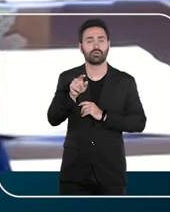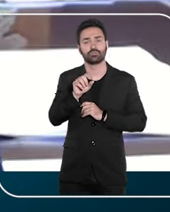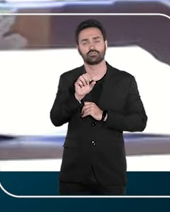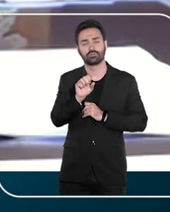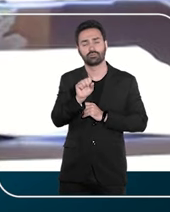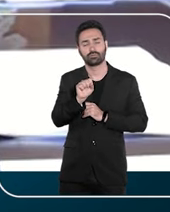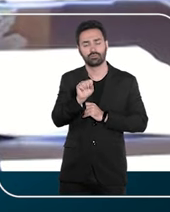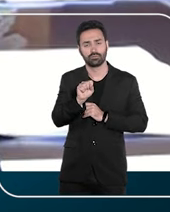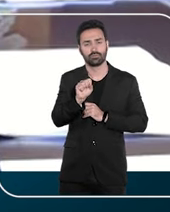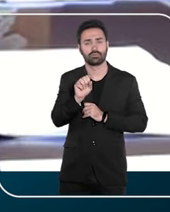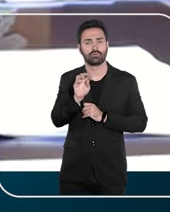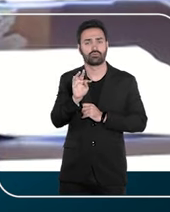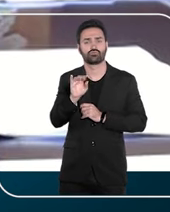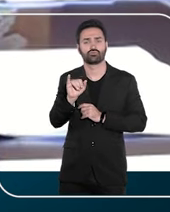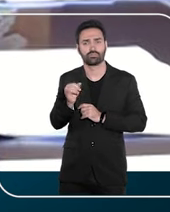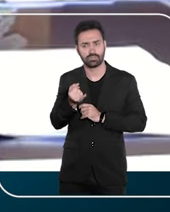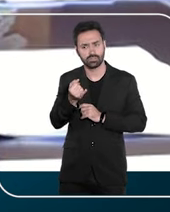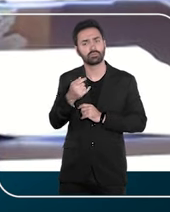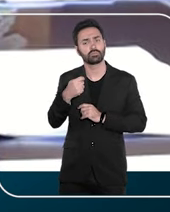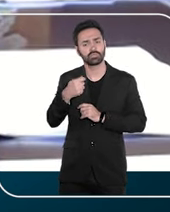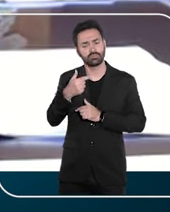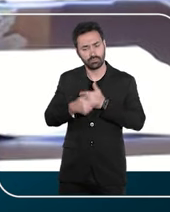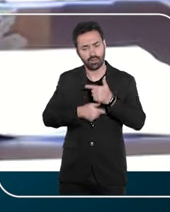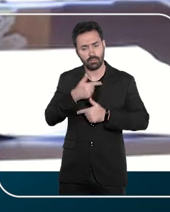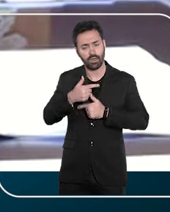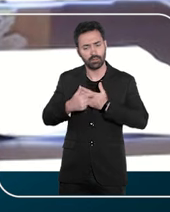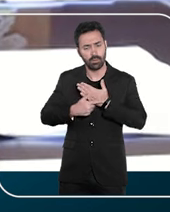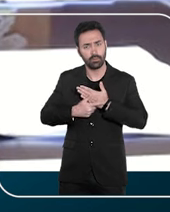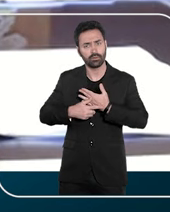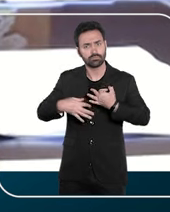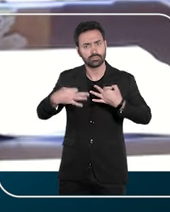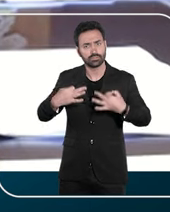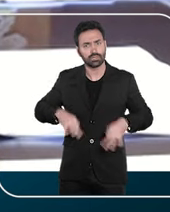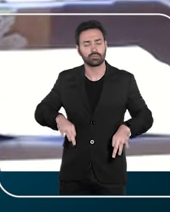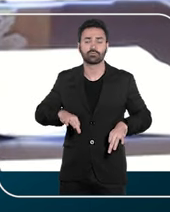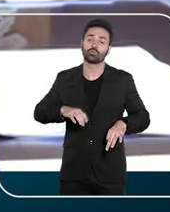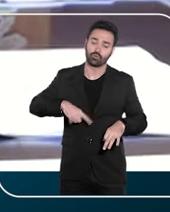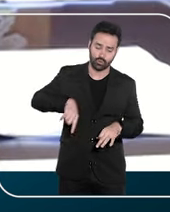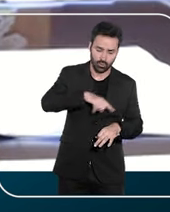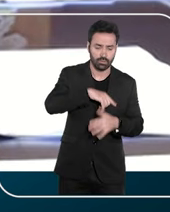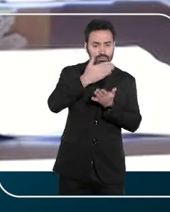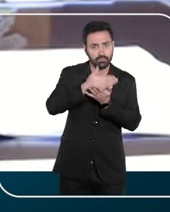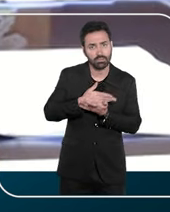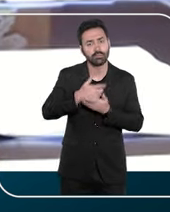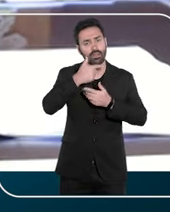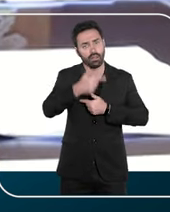parte. E começamos a desempenhar essa tarefa